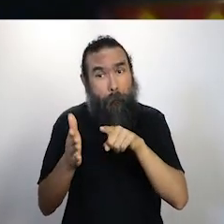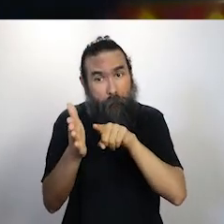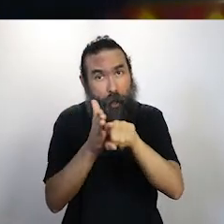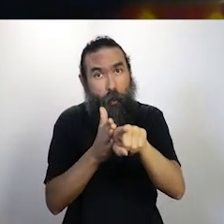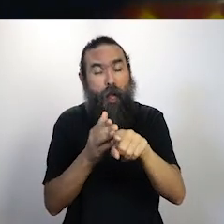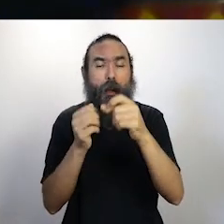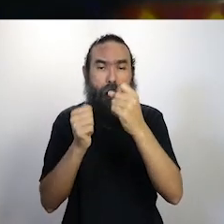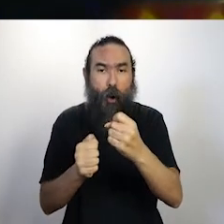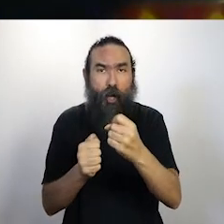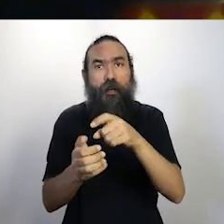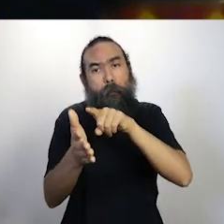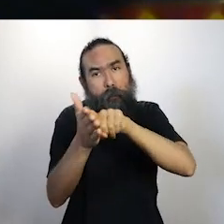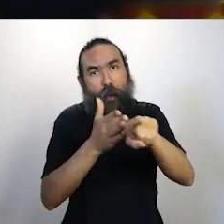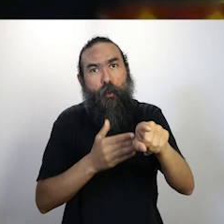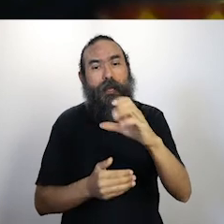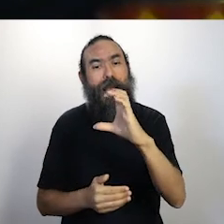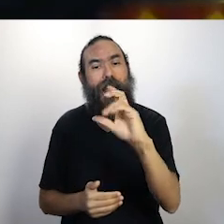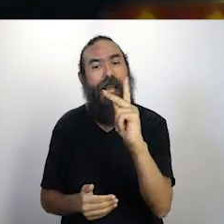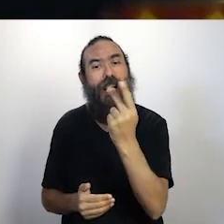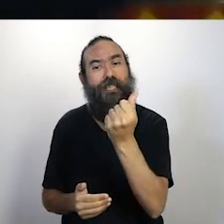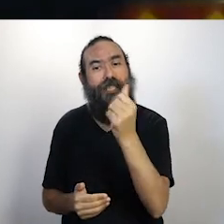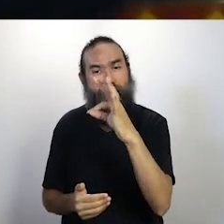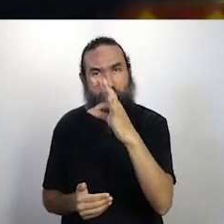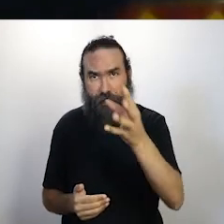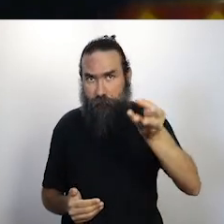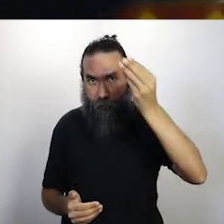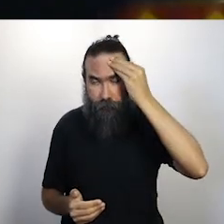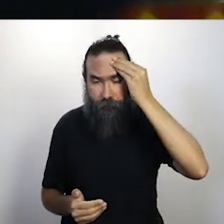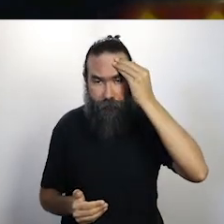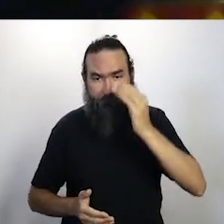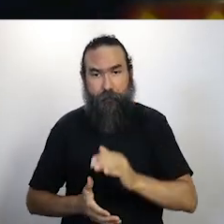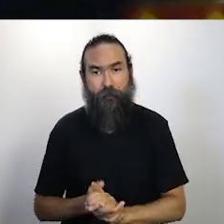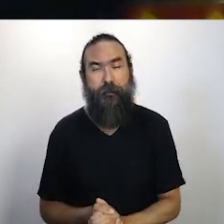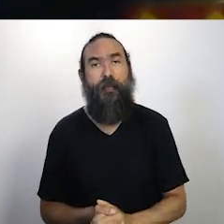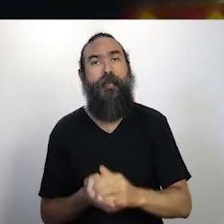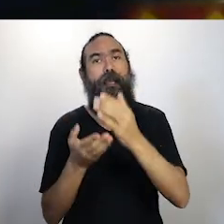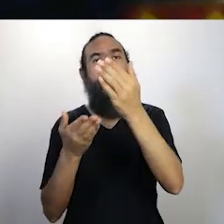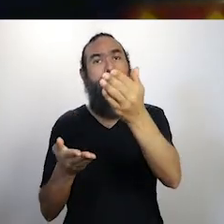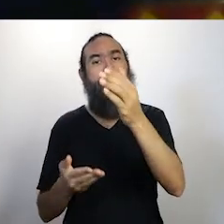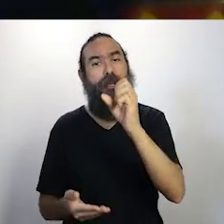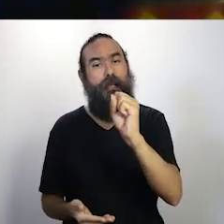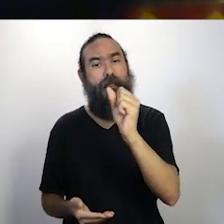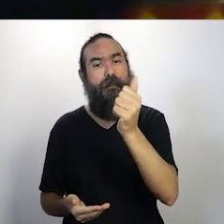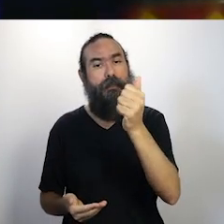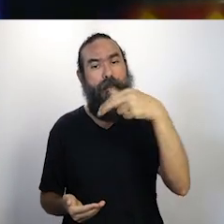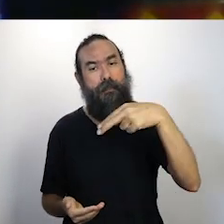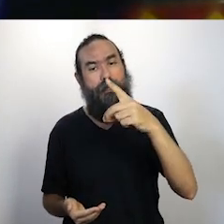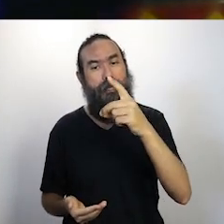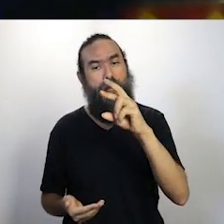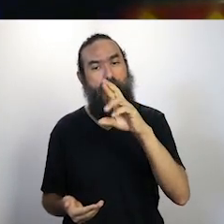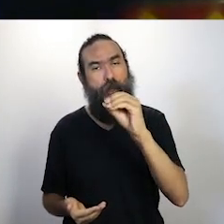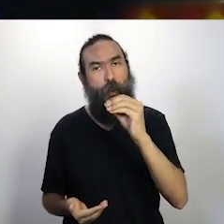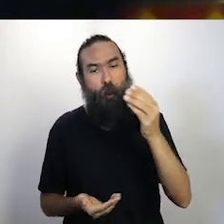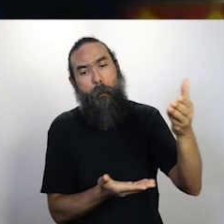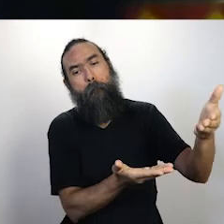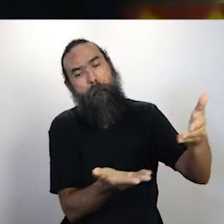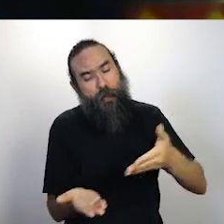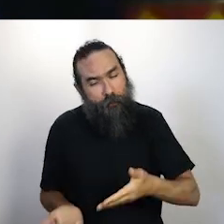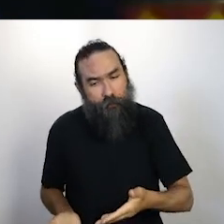Sandro por favor seja muito bem-vindo é sempre bom te receber você que é um grande